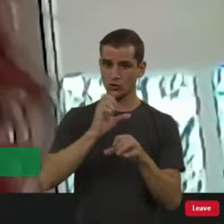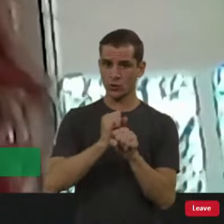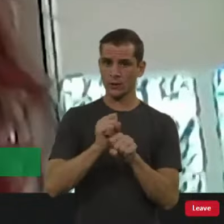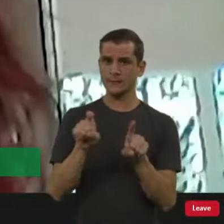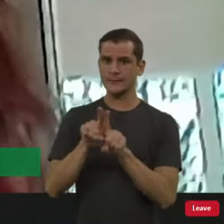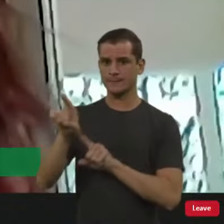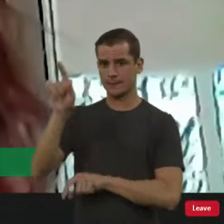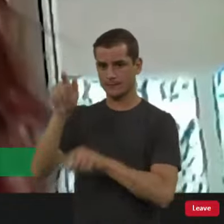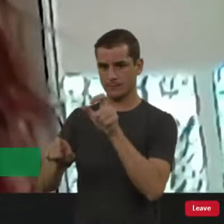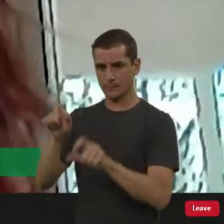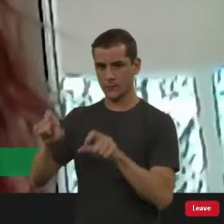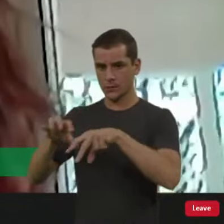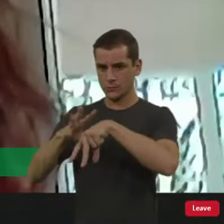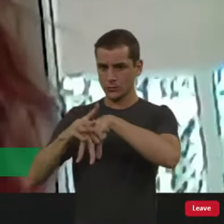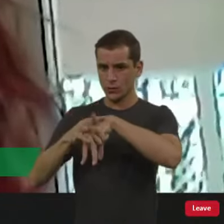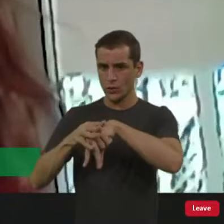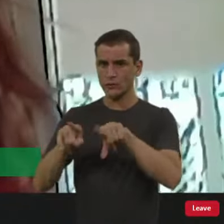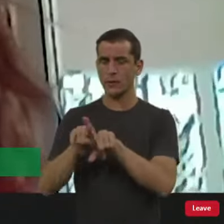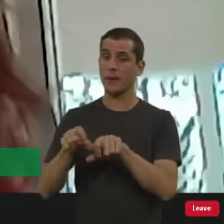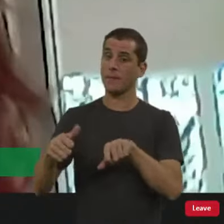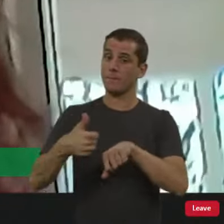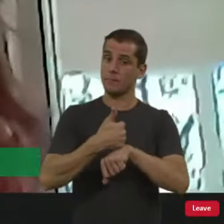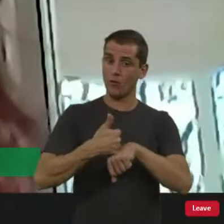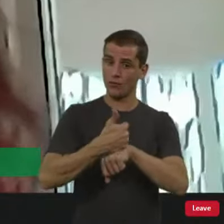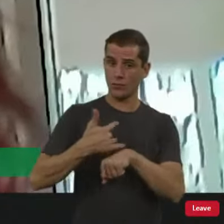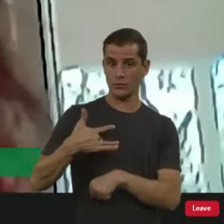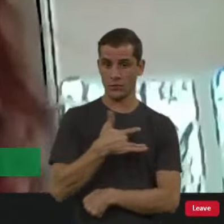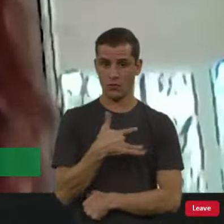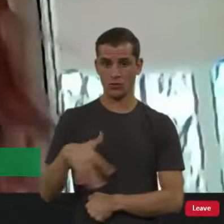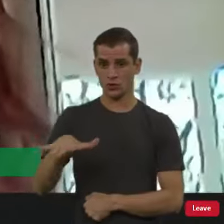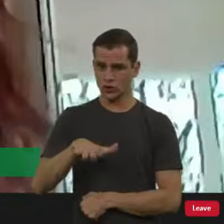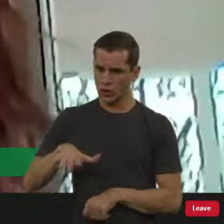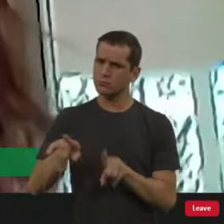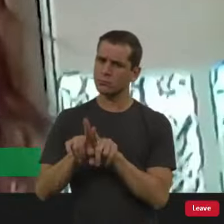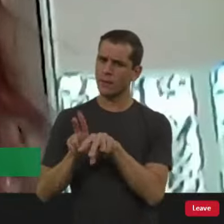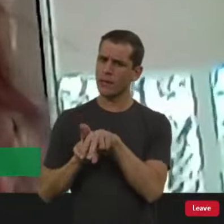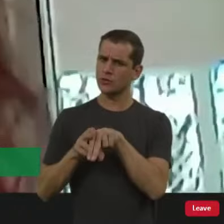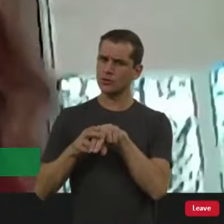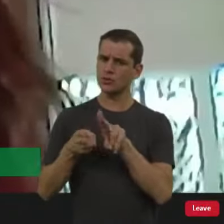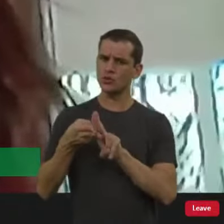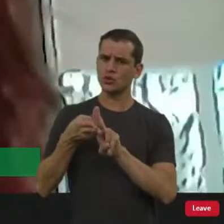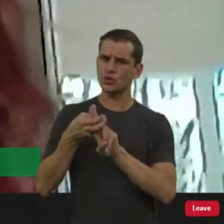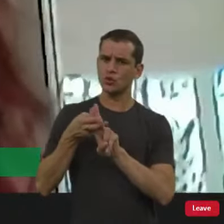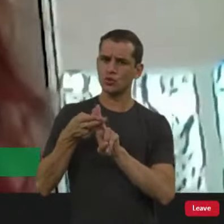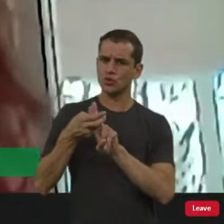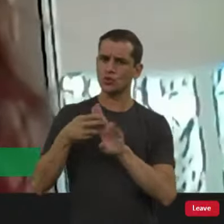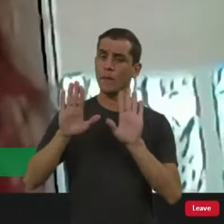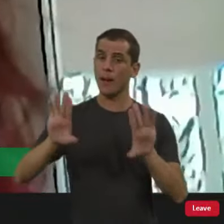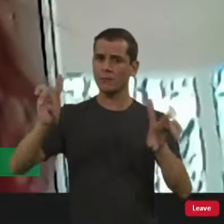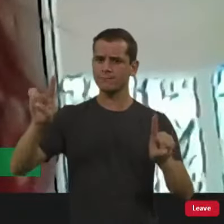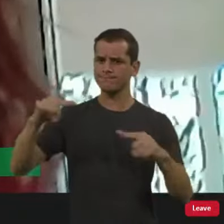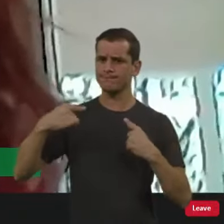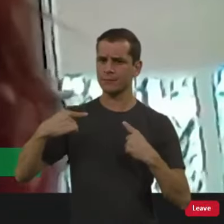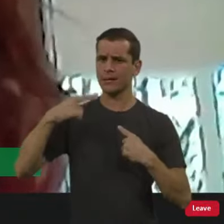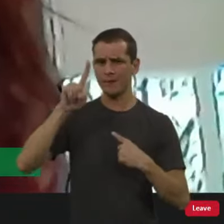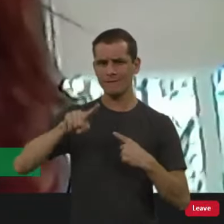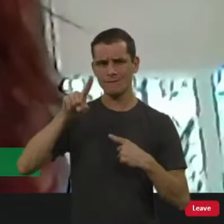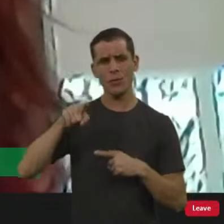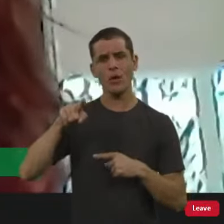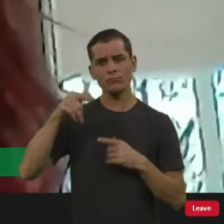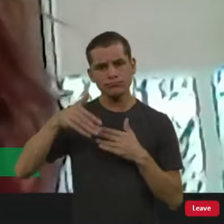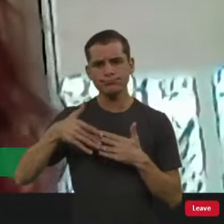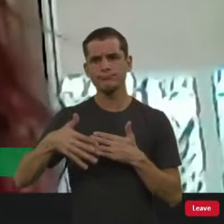uma conquista do SUS. Mas temos um enorme desafio pela frente, que será monitorar a implementação deste